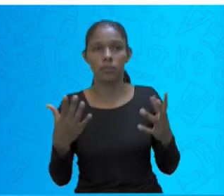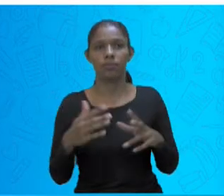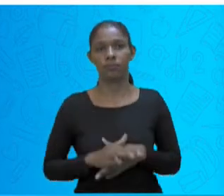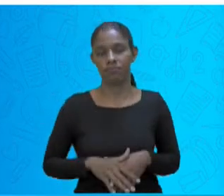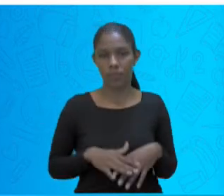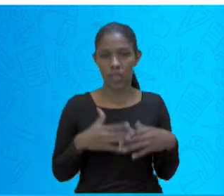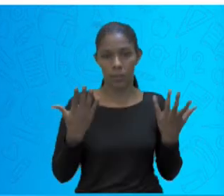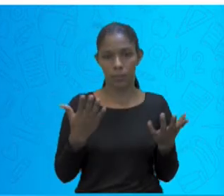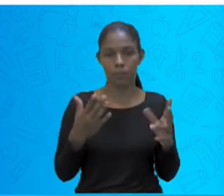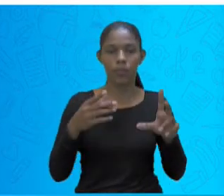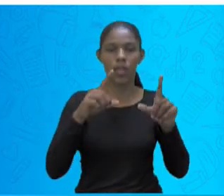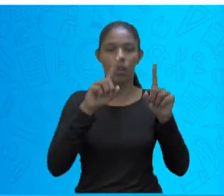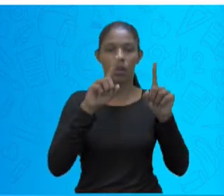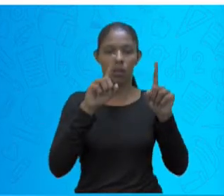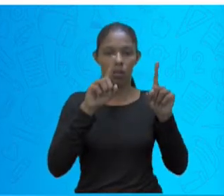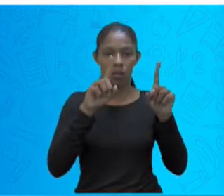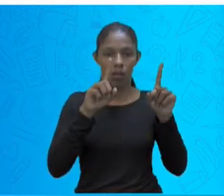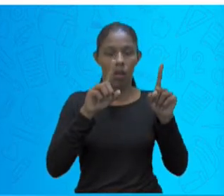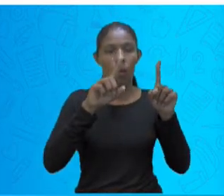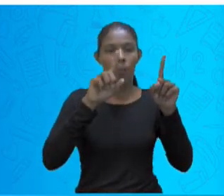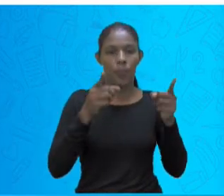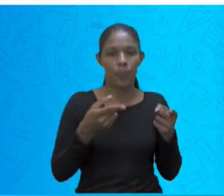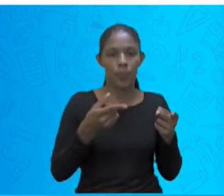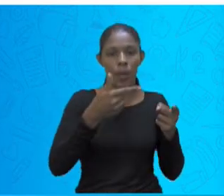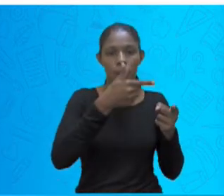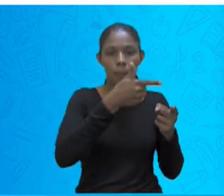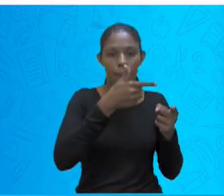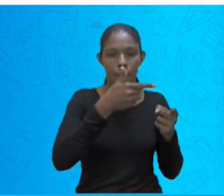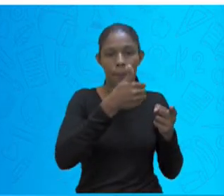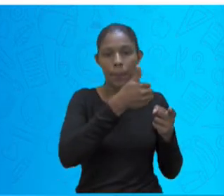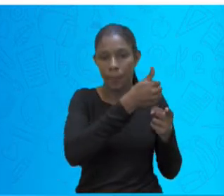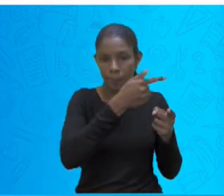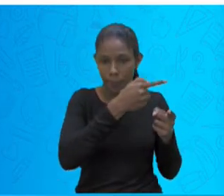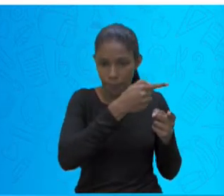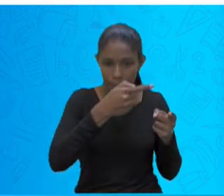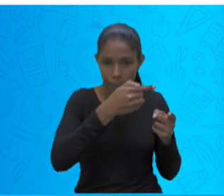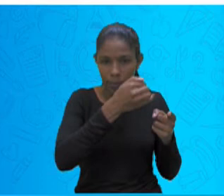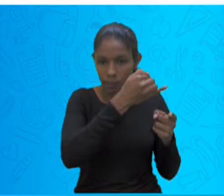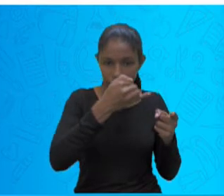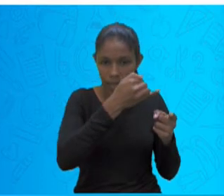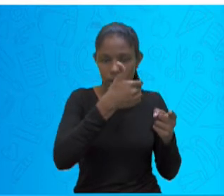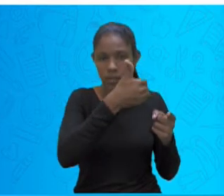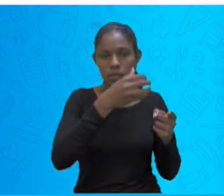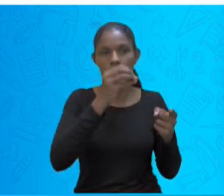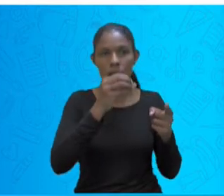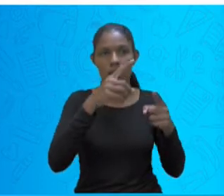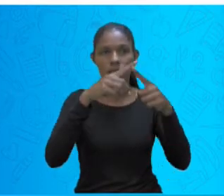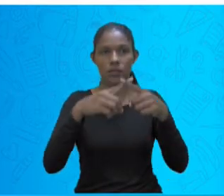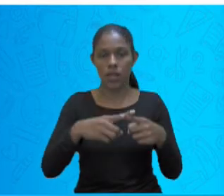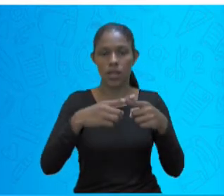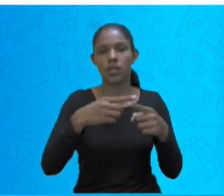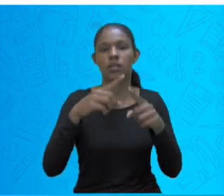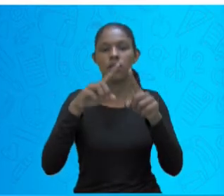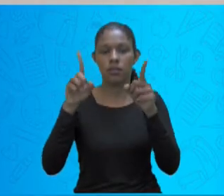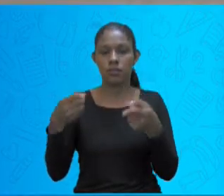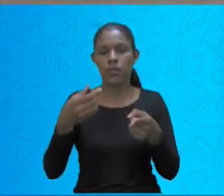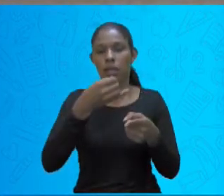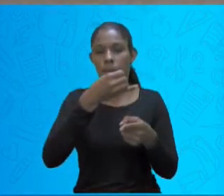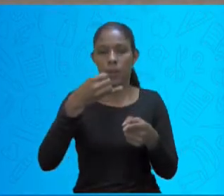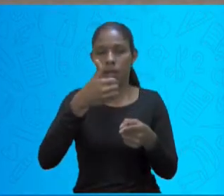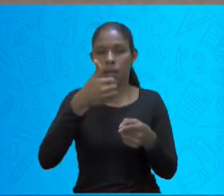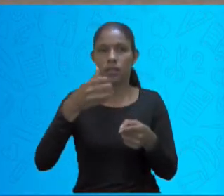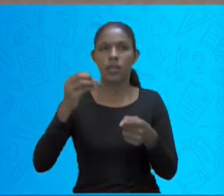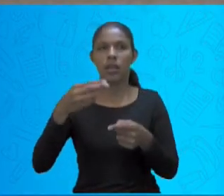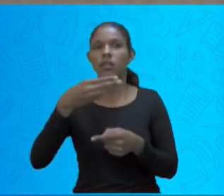Menos 10 vezes menos 10, eu tenho 100. E 10 vezes 10, eu